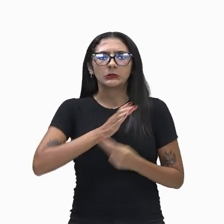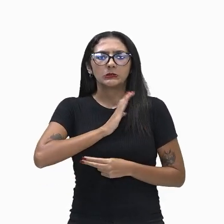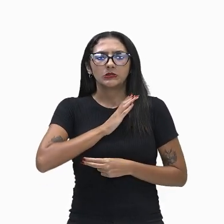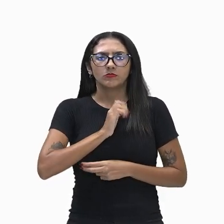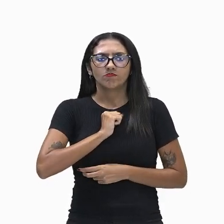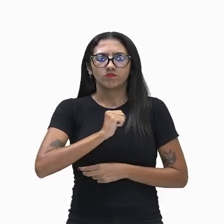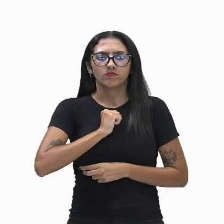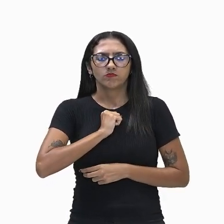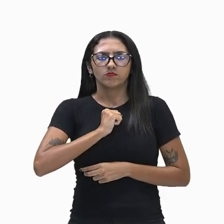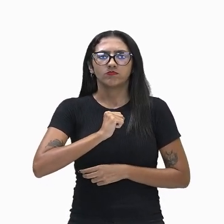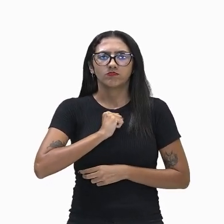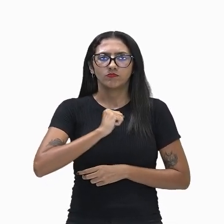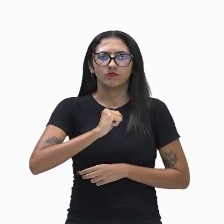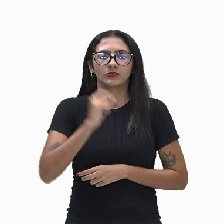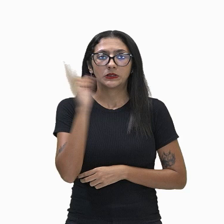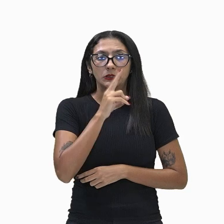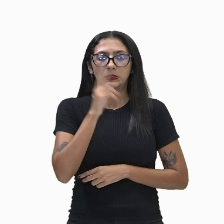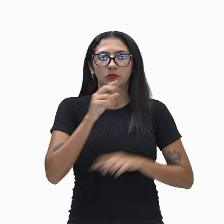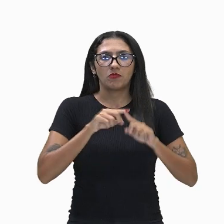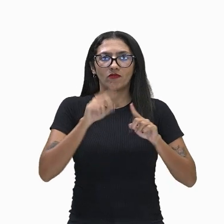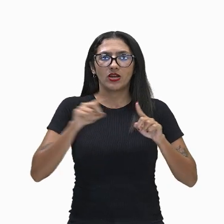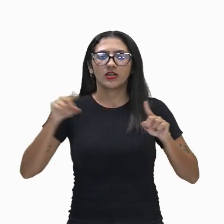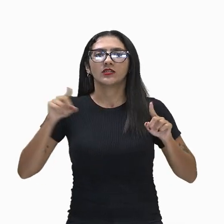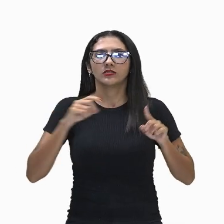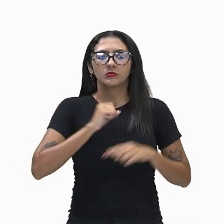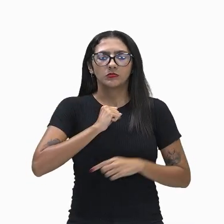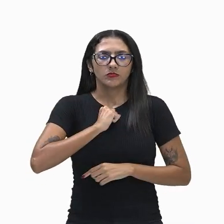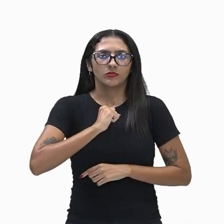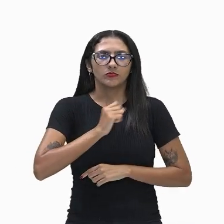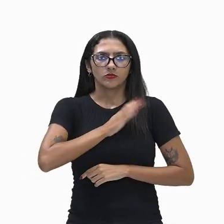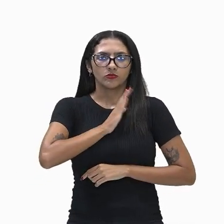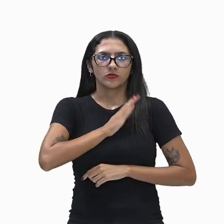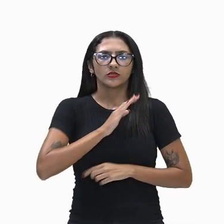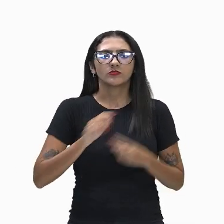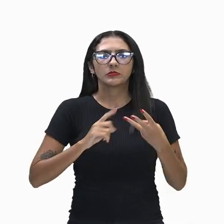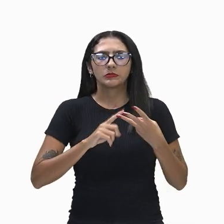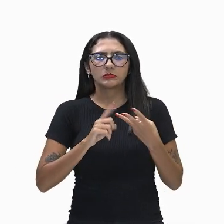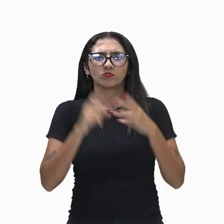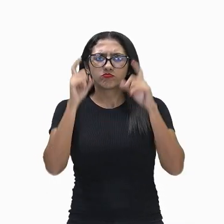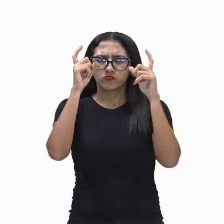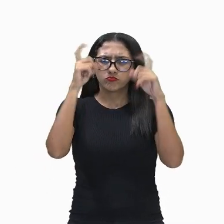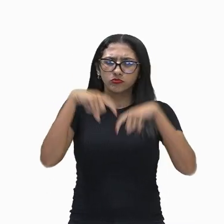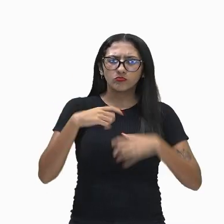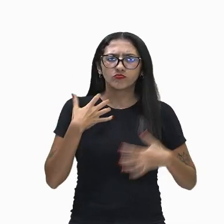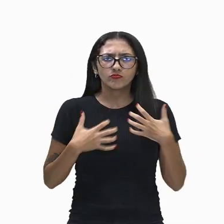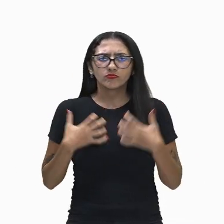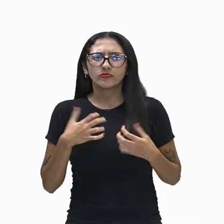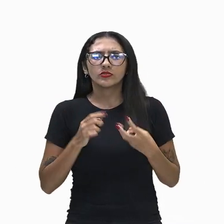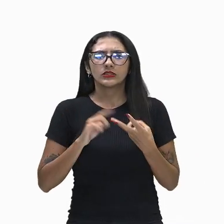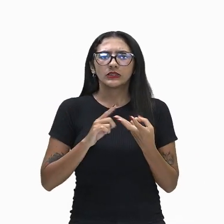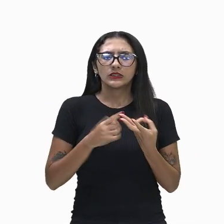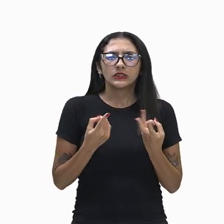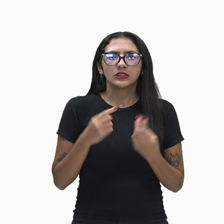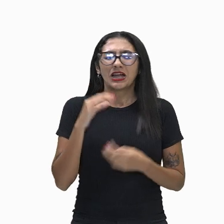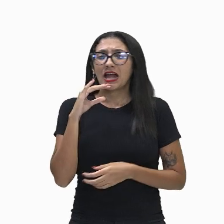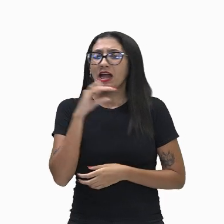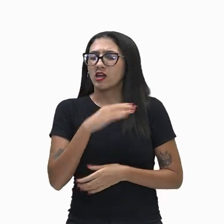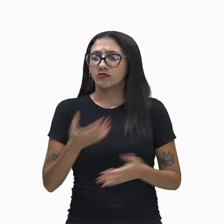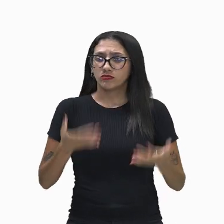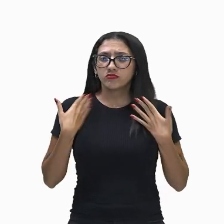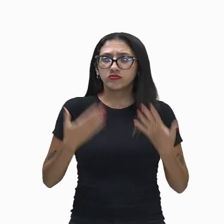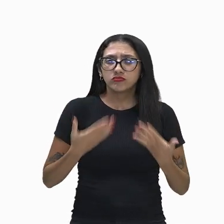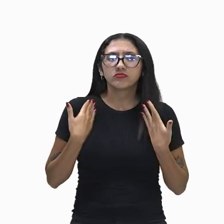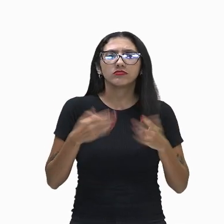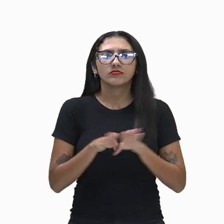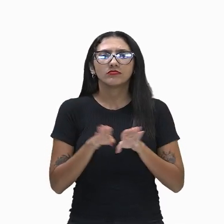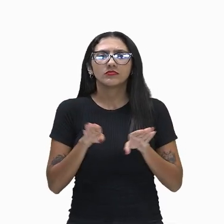são batimentos acelerados do coração, irregulares, irritabilidade, intolerância ao calor,